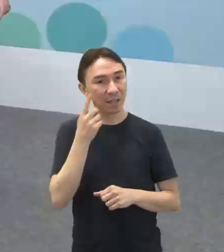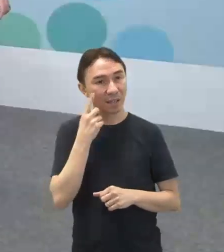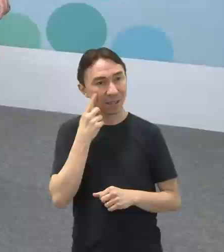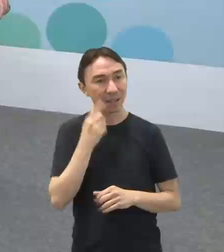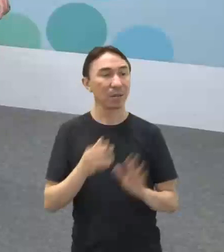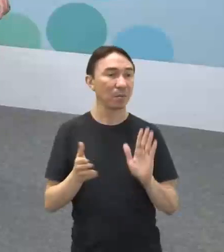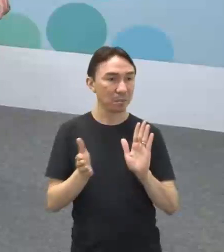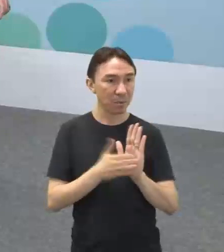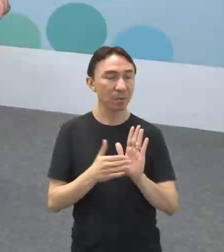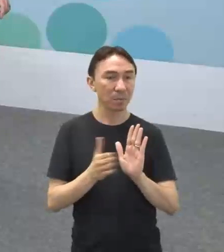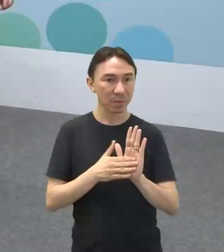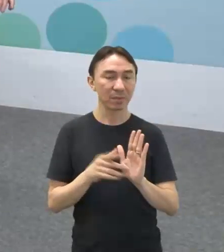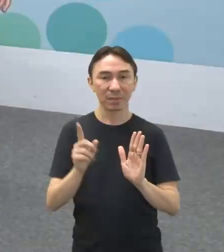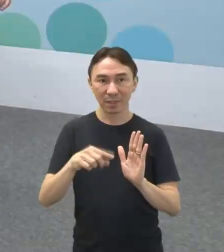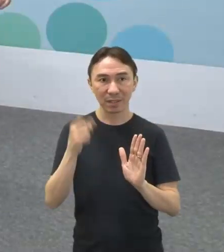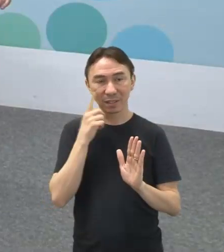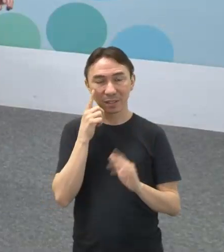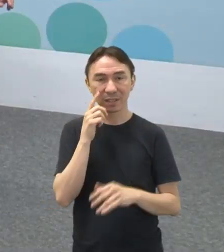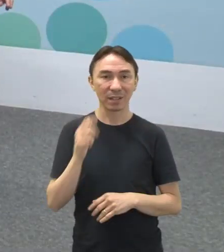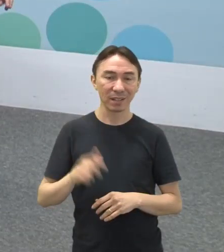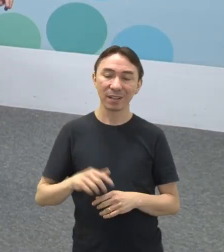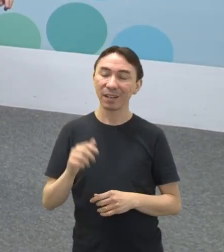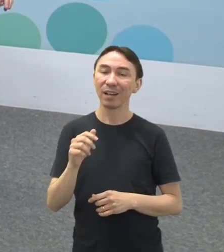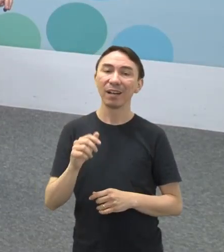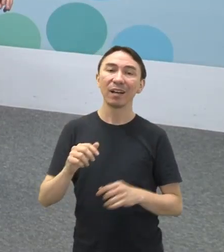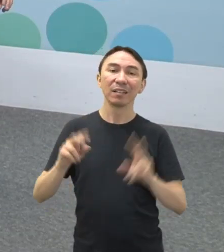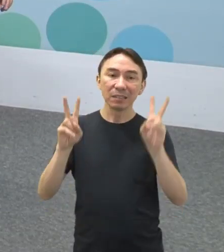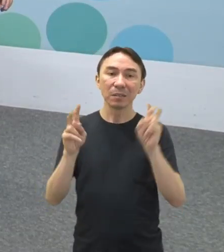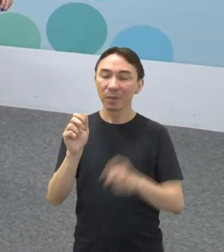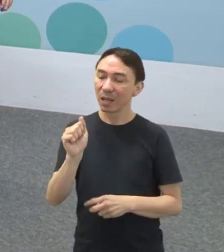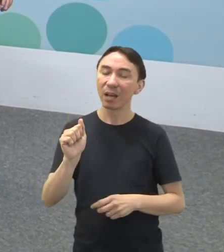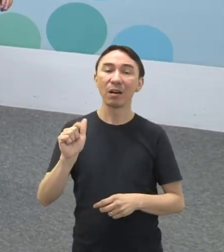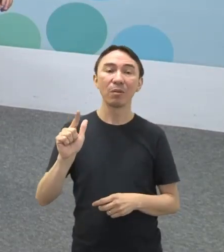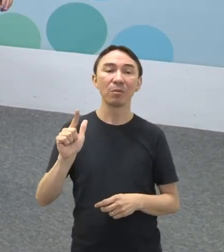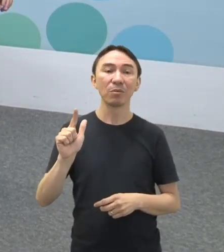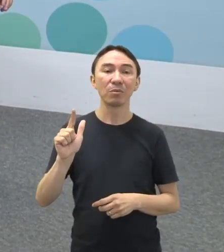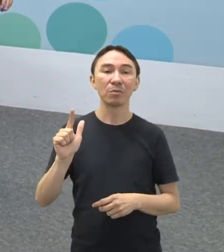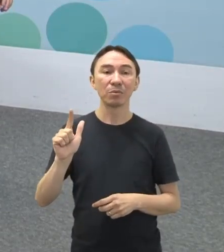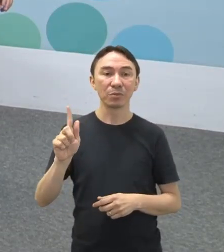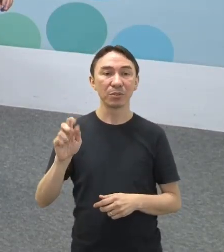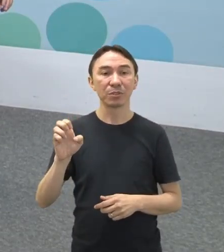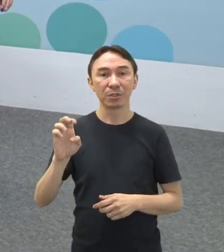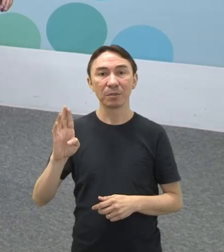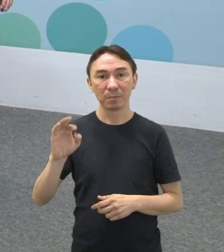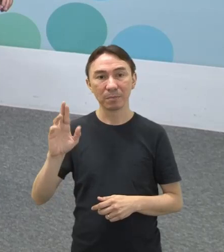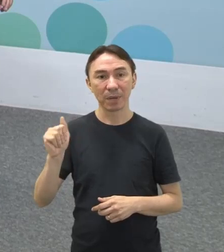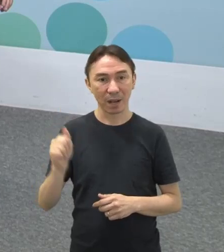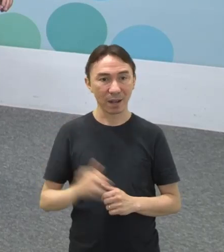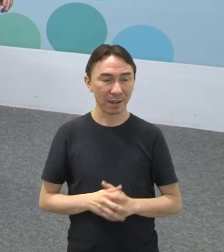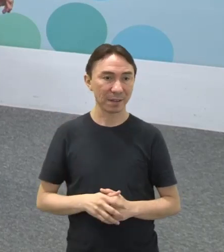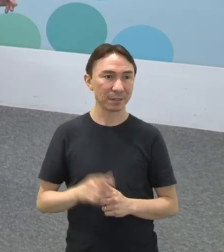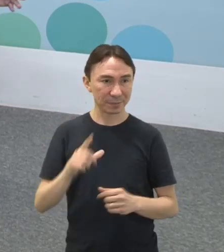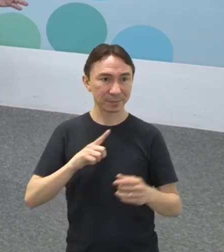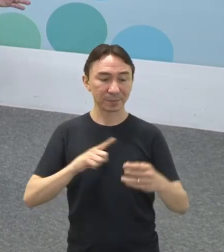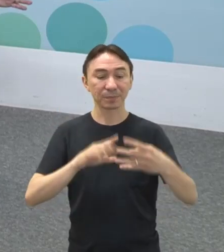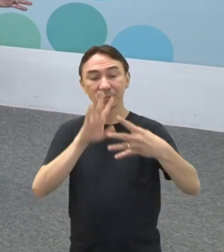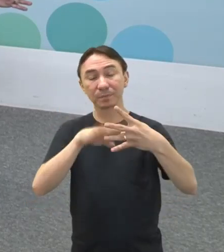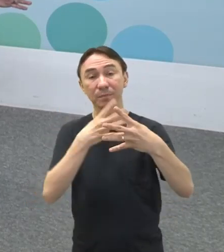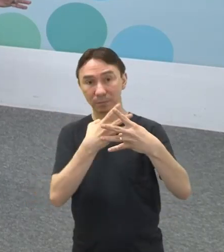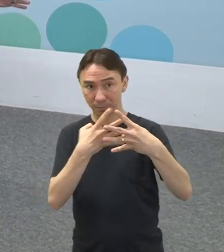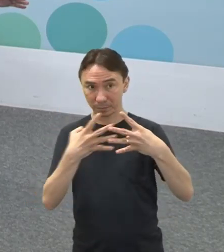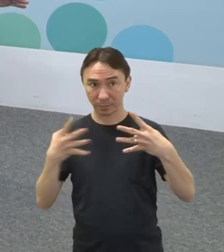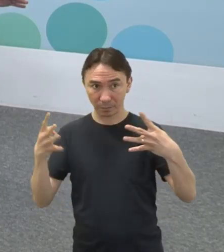calça branca isso exatamente nós temos aí uma tabela né Essa tabela ela